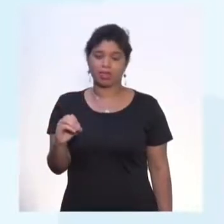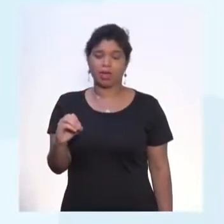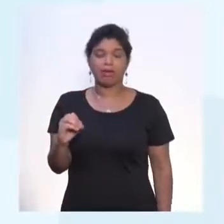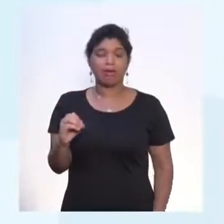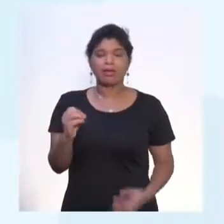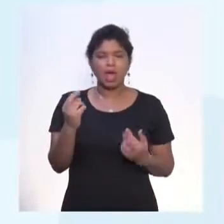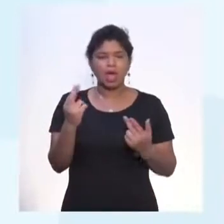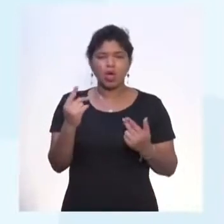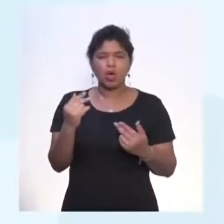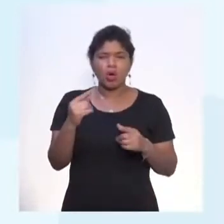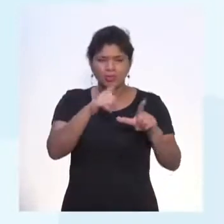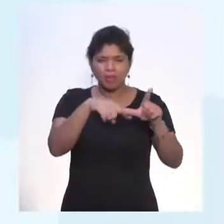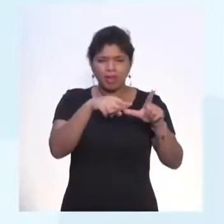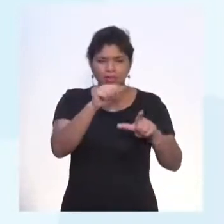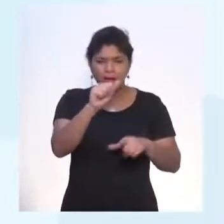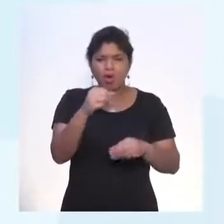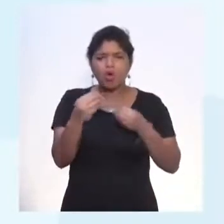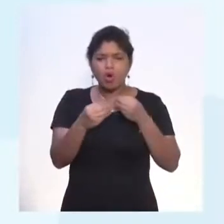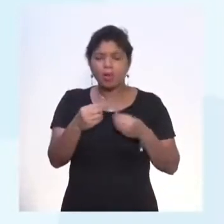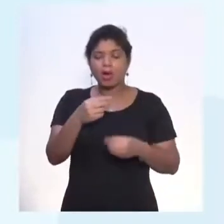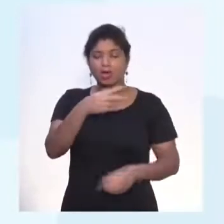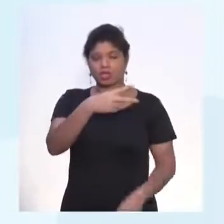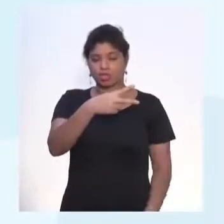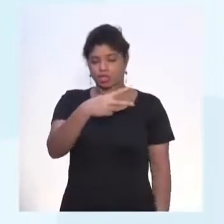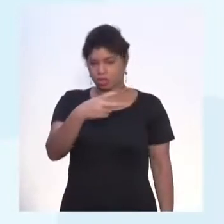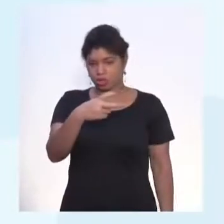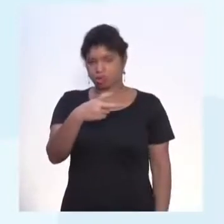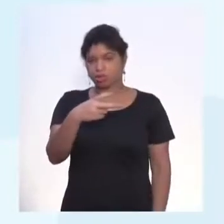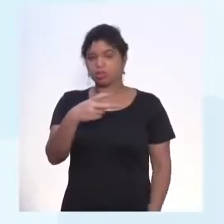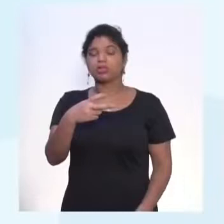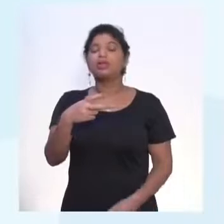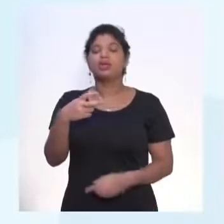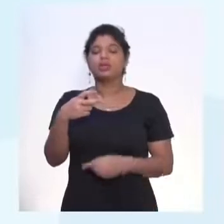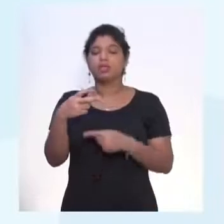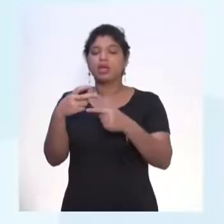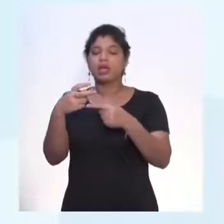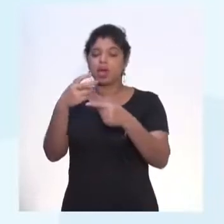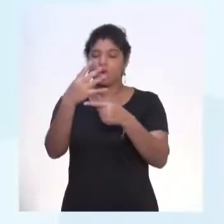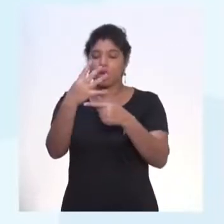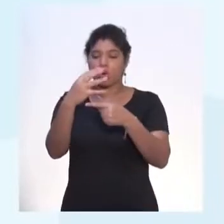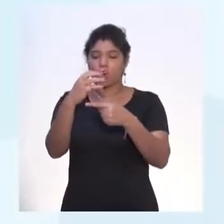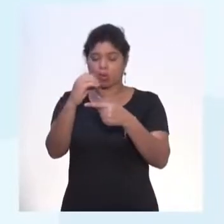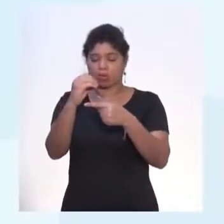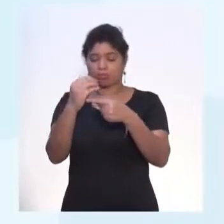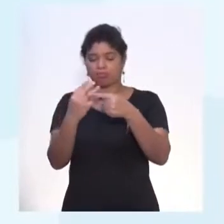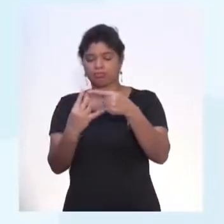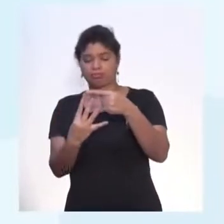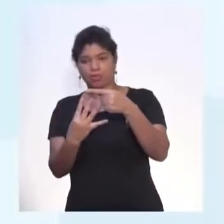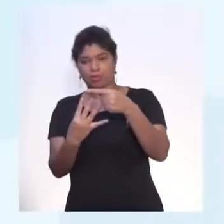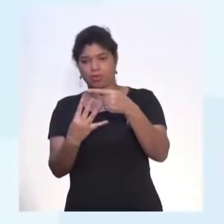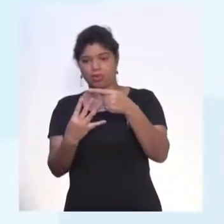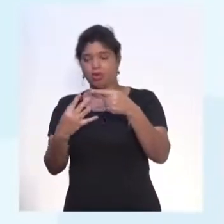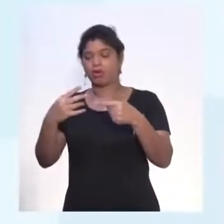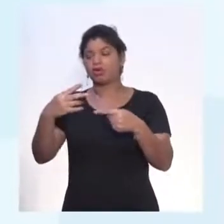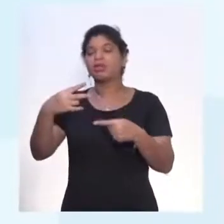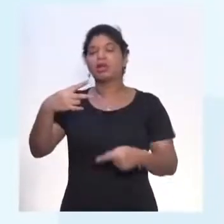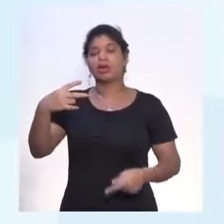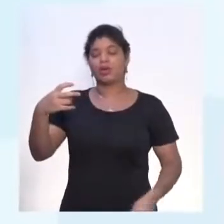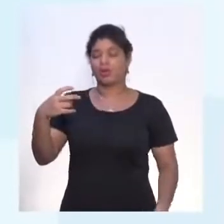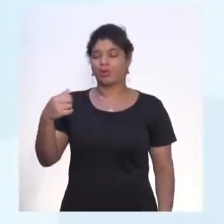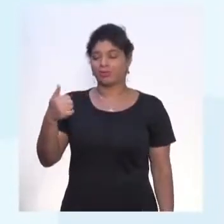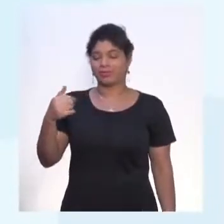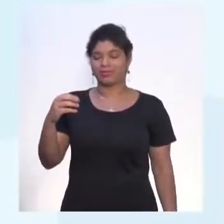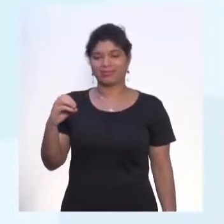ideia, né, então, da divisão, eu vou ter o 40 dividido por 4, e aí eu vou encontrar o 10. Então, esse número